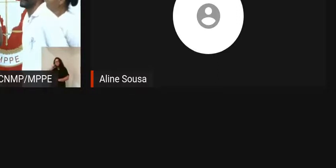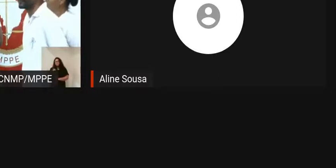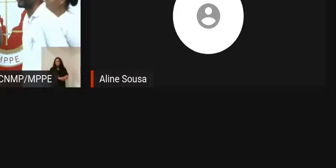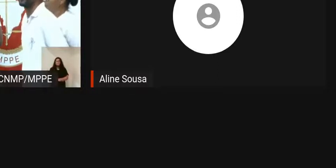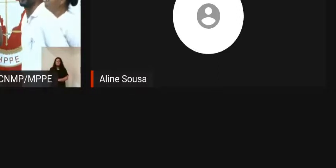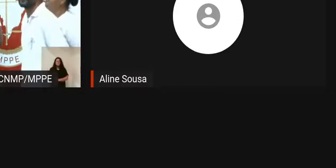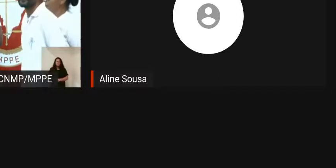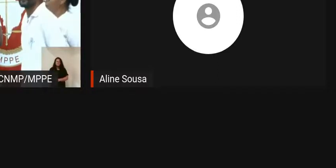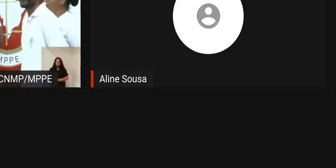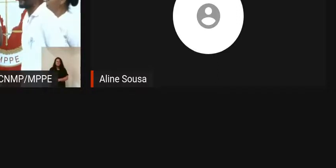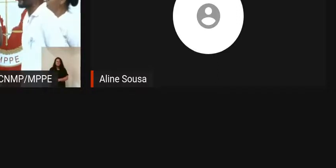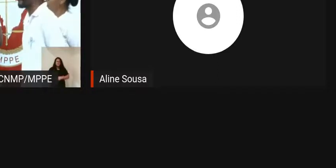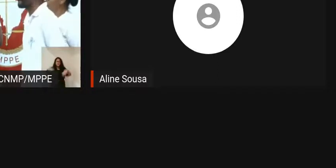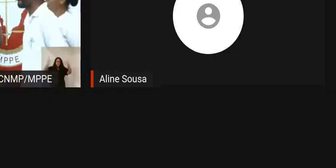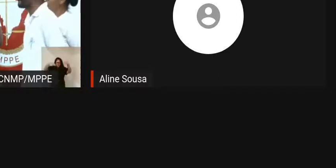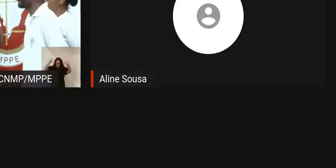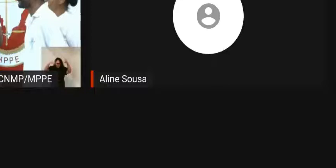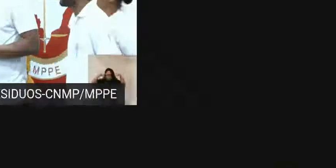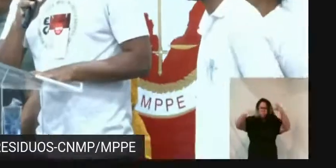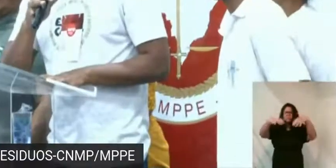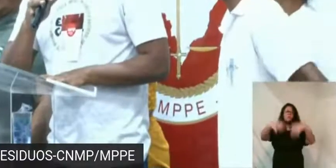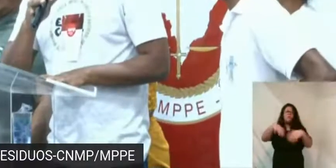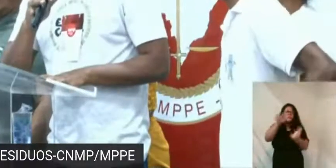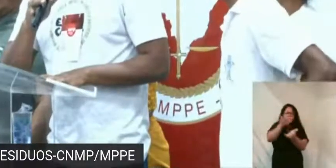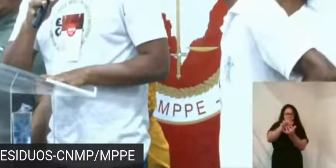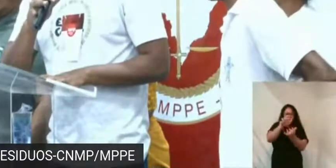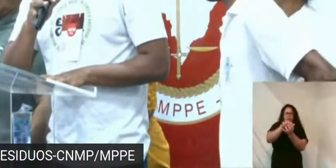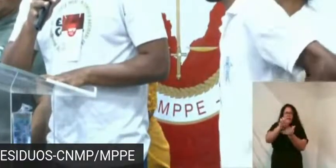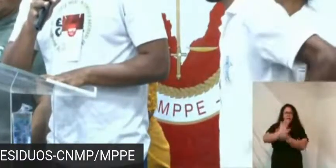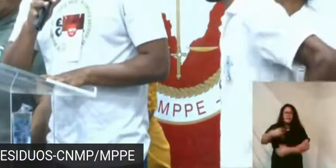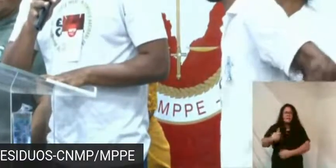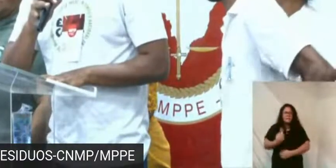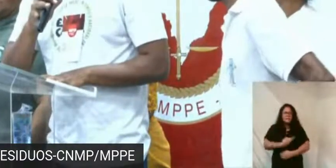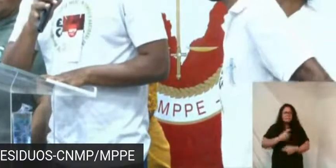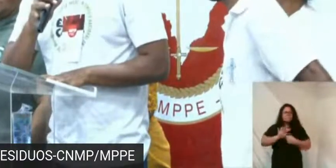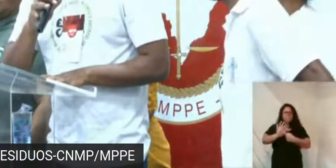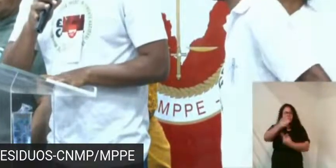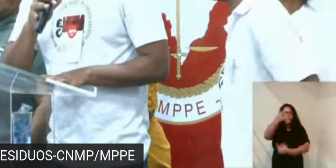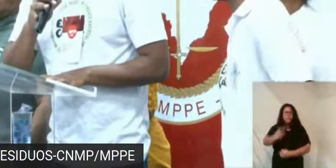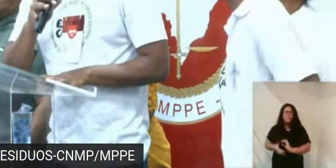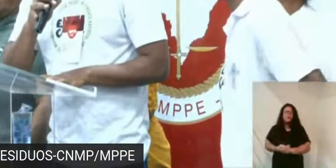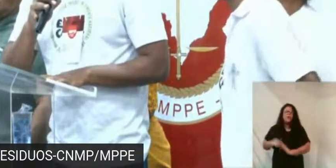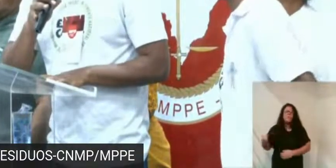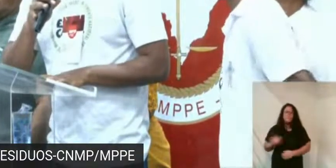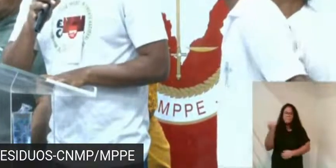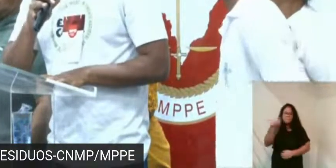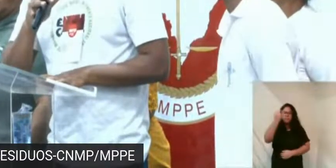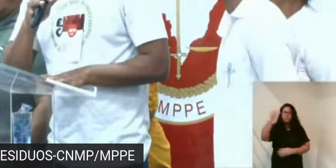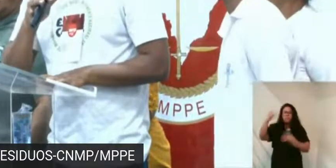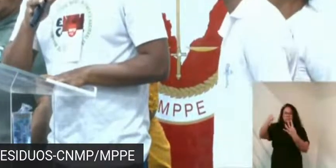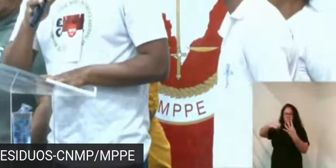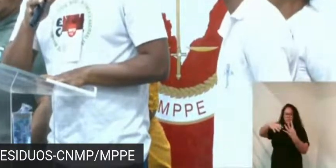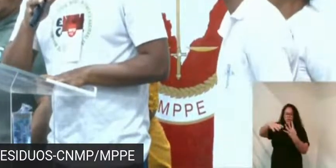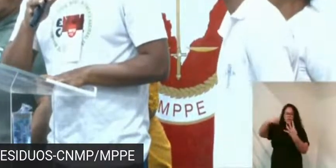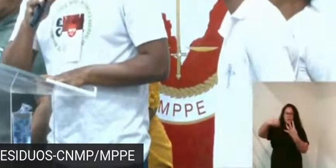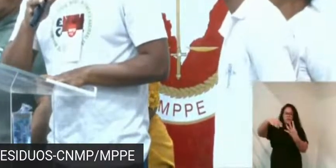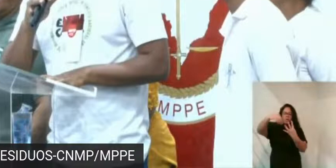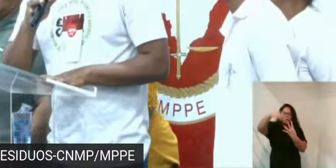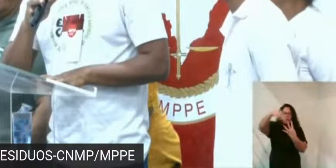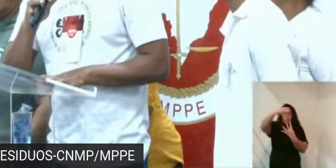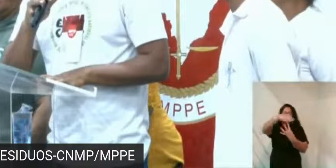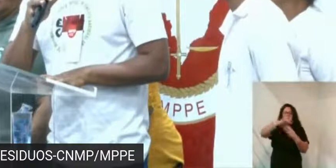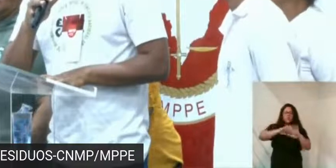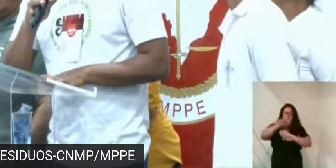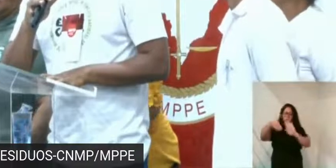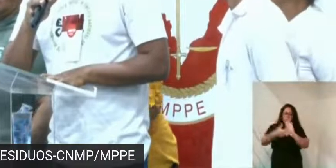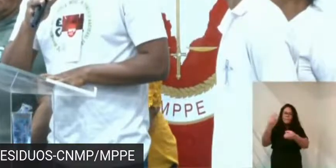dia, no município de Recife, reafirma a importância da coleta seletiva de todos os municípios com a inclusão social dos